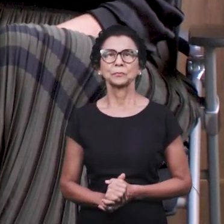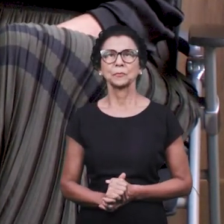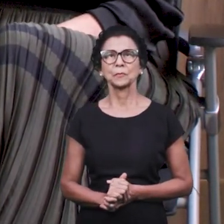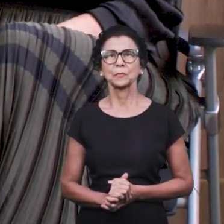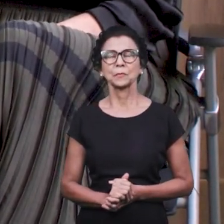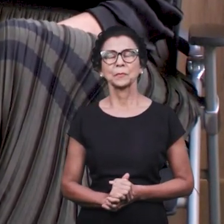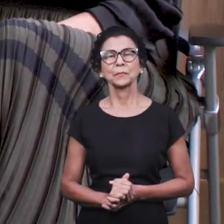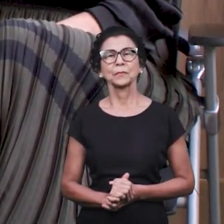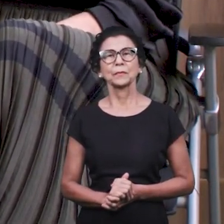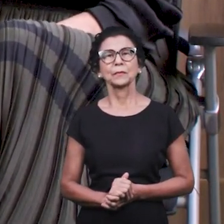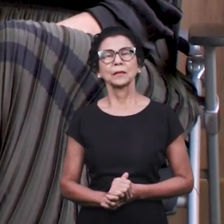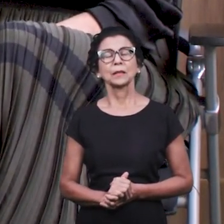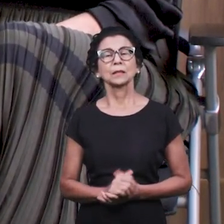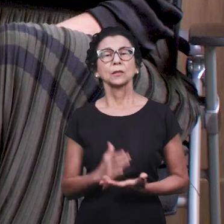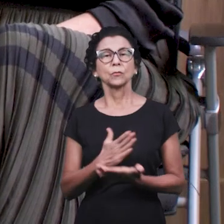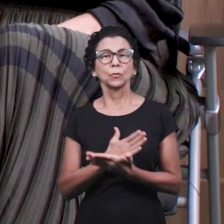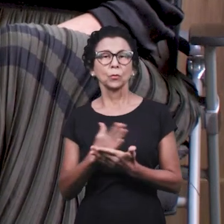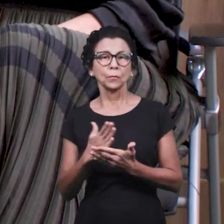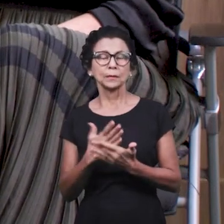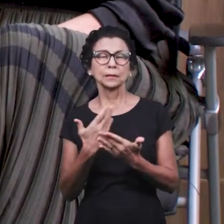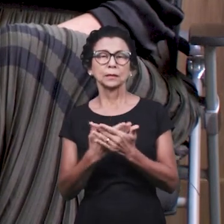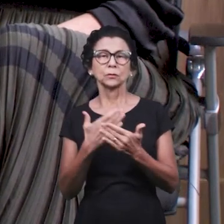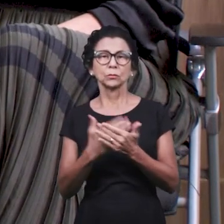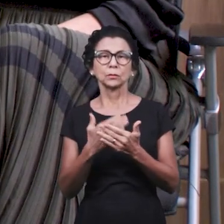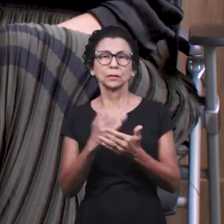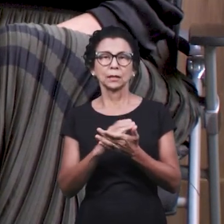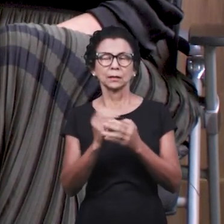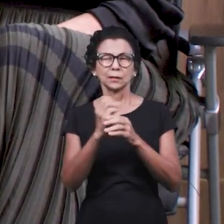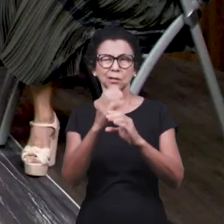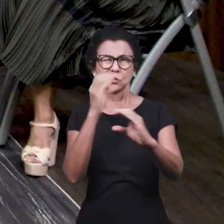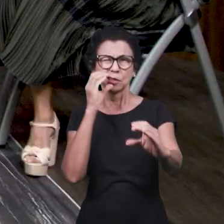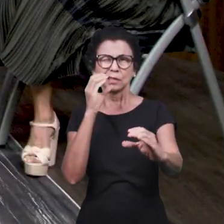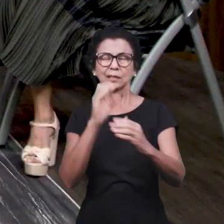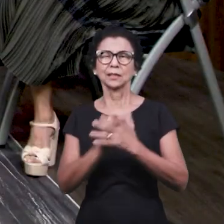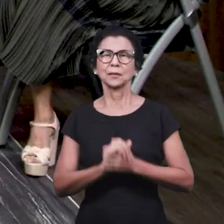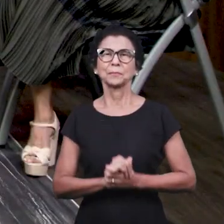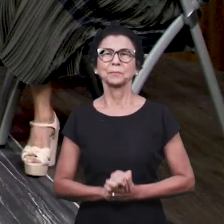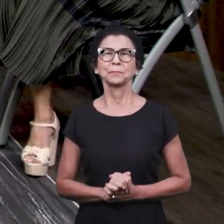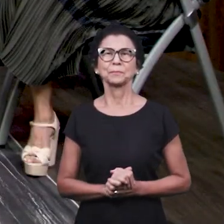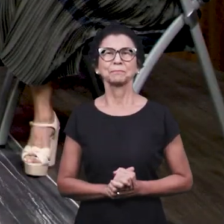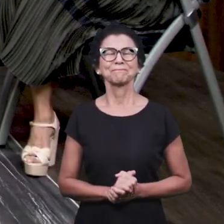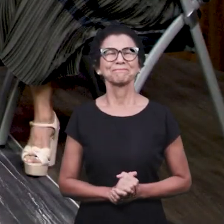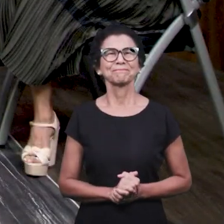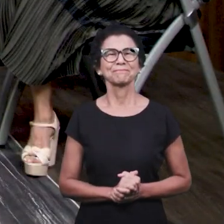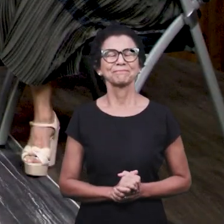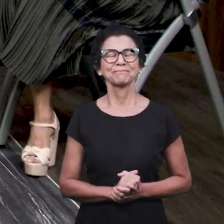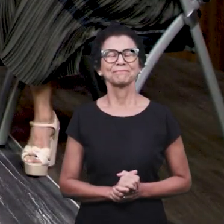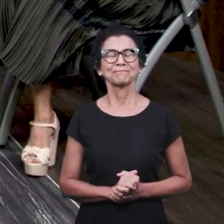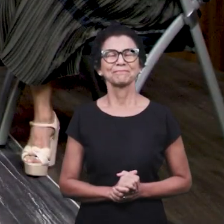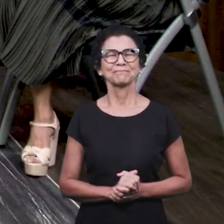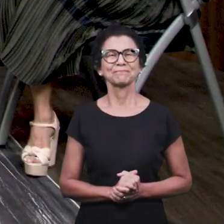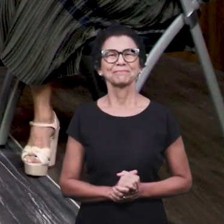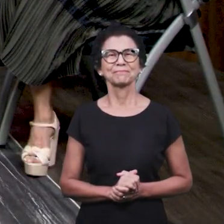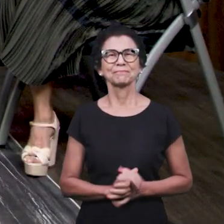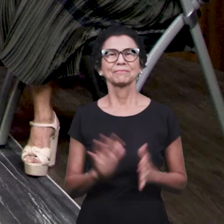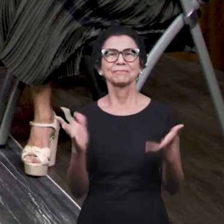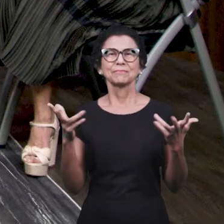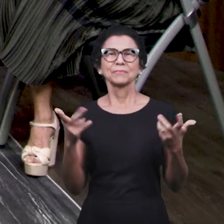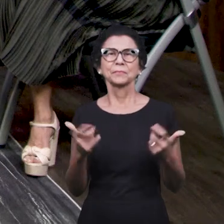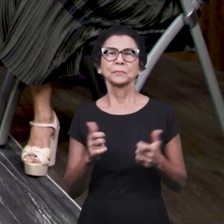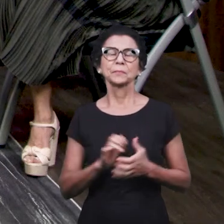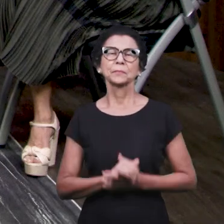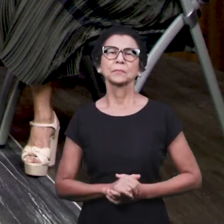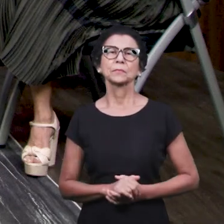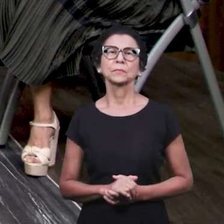vou ingressar nos estudos de engenharia a partir de agosto. Muito bem, que maravilha recebê-los aqui